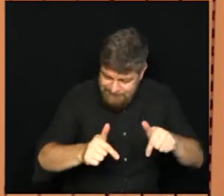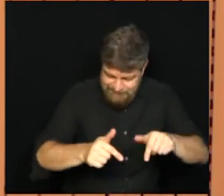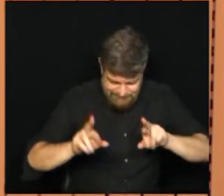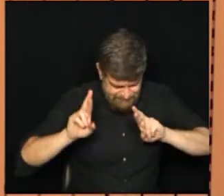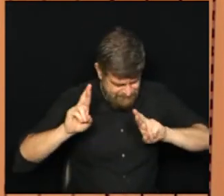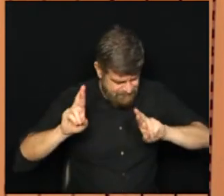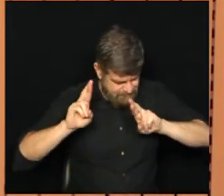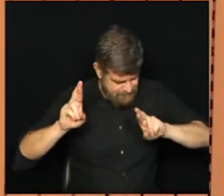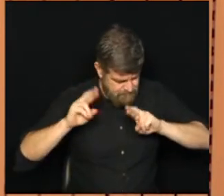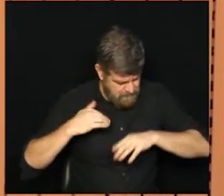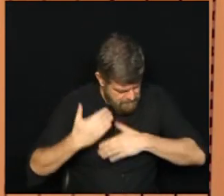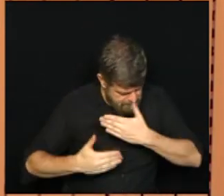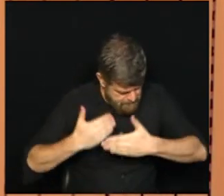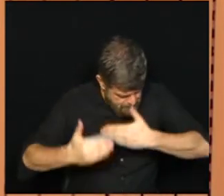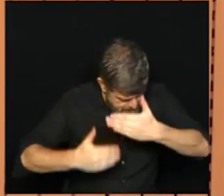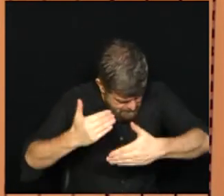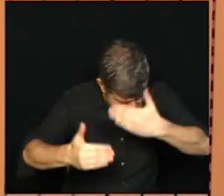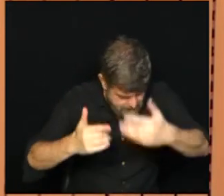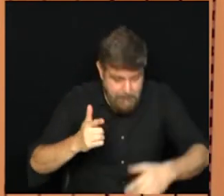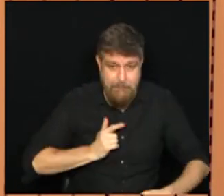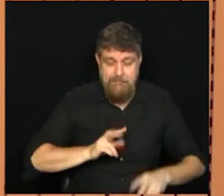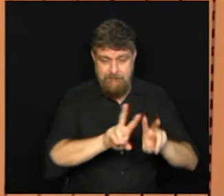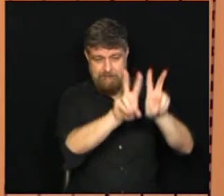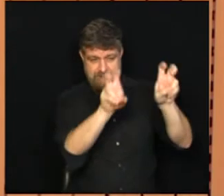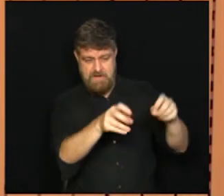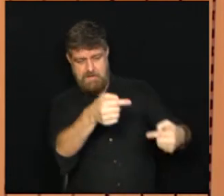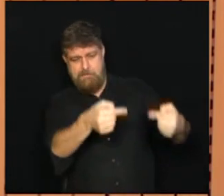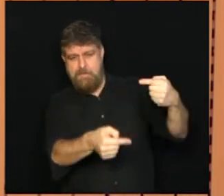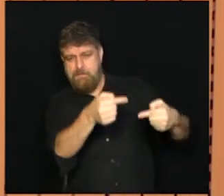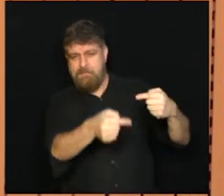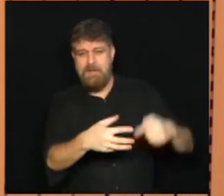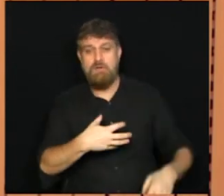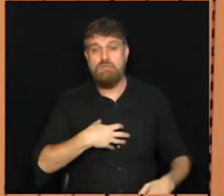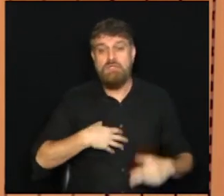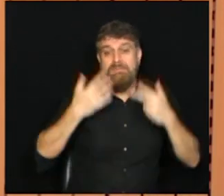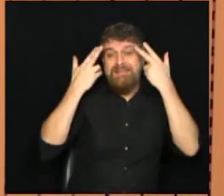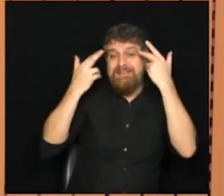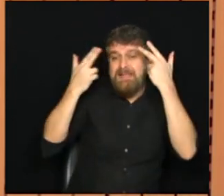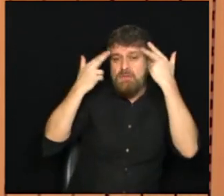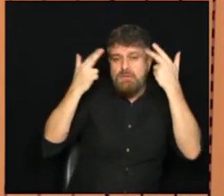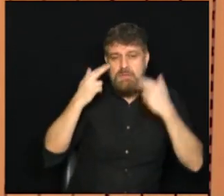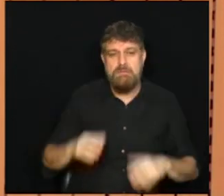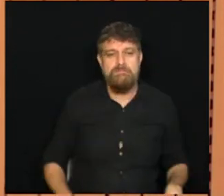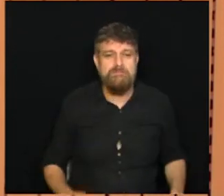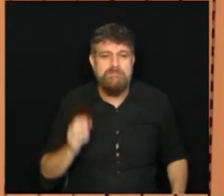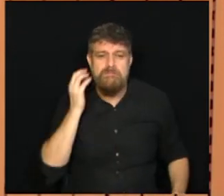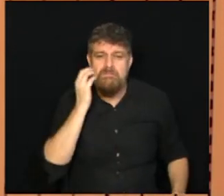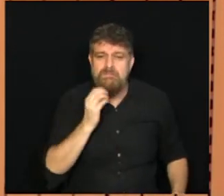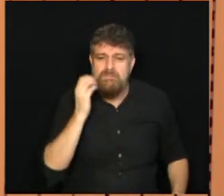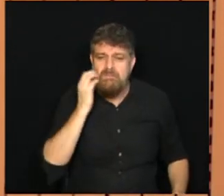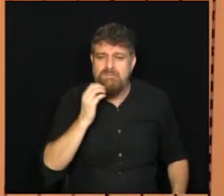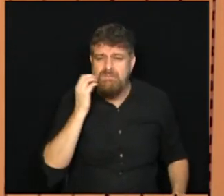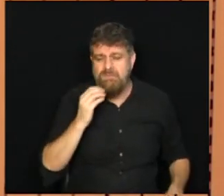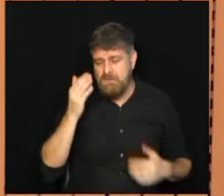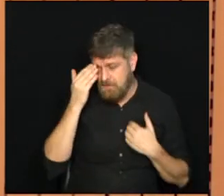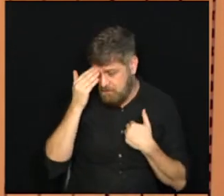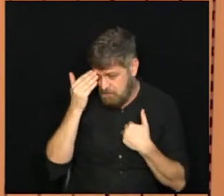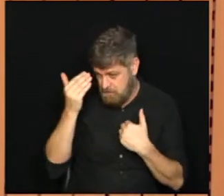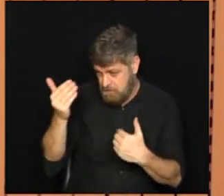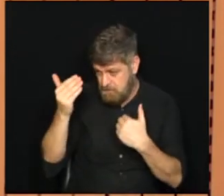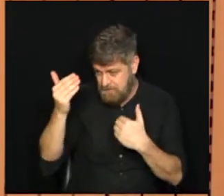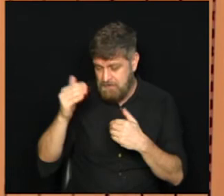vez mais trazer essas pautas de uma forma mais natural. Doutor Dimitri, muitíssimo obrigada